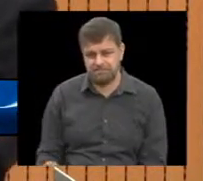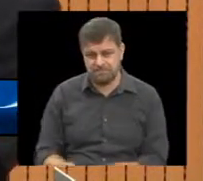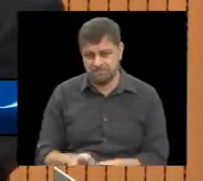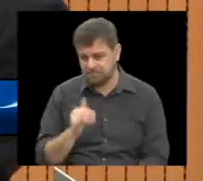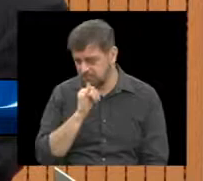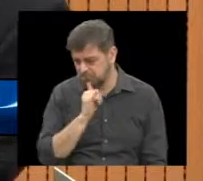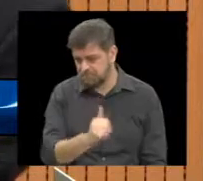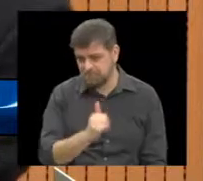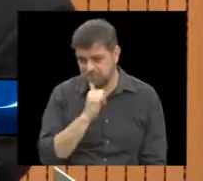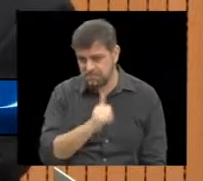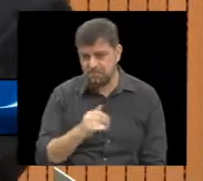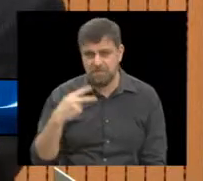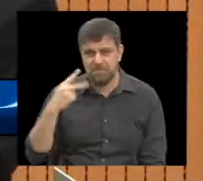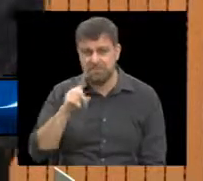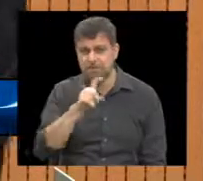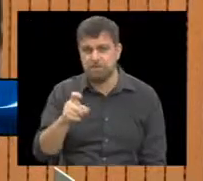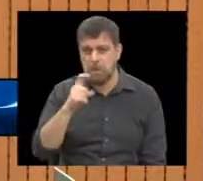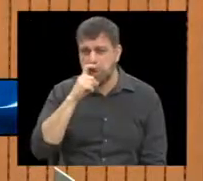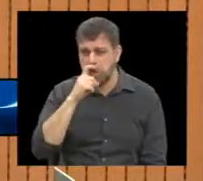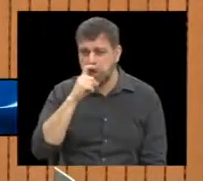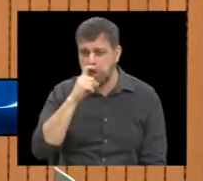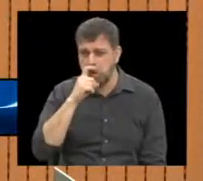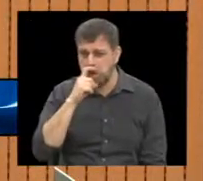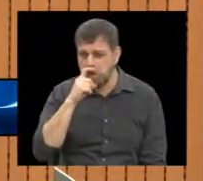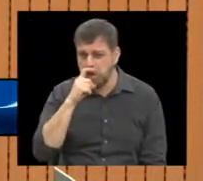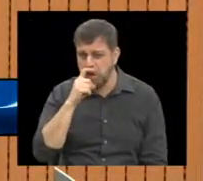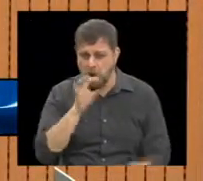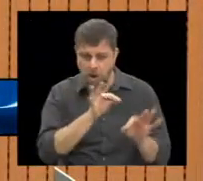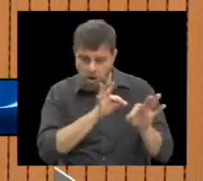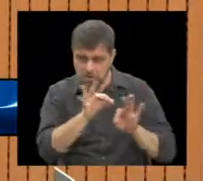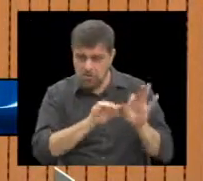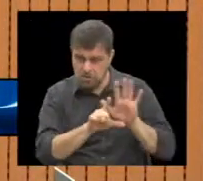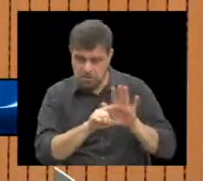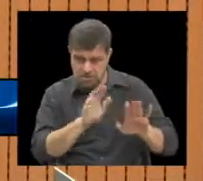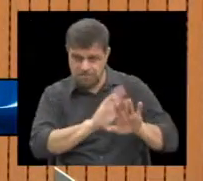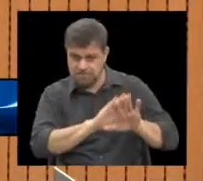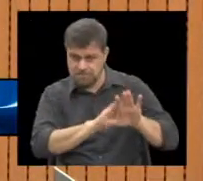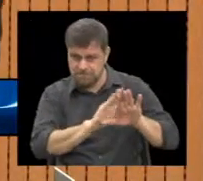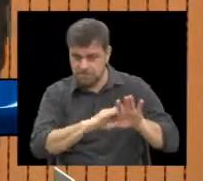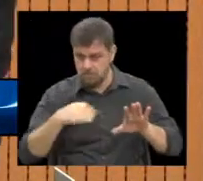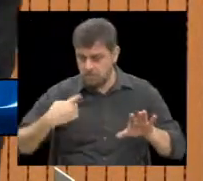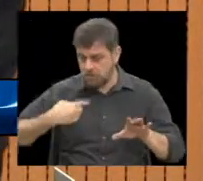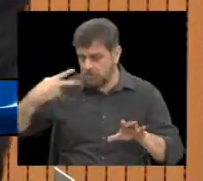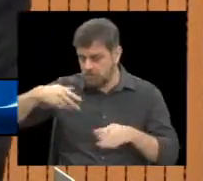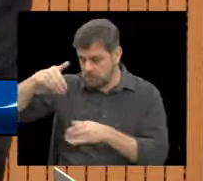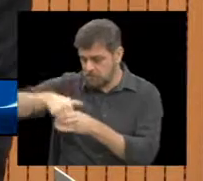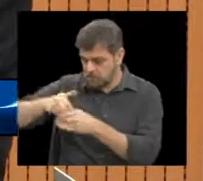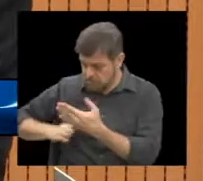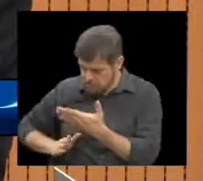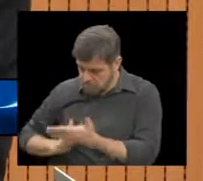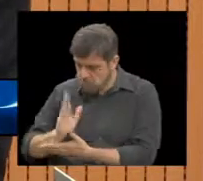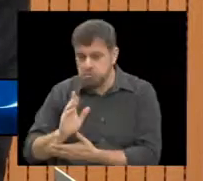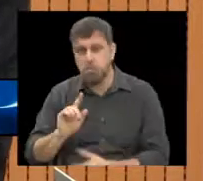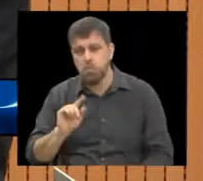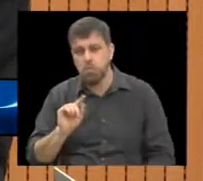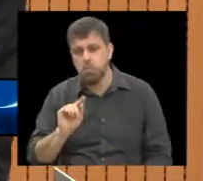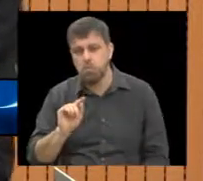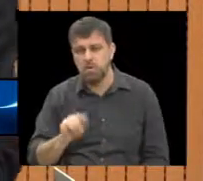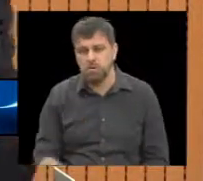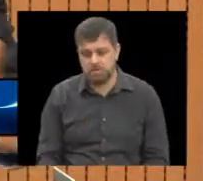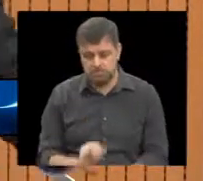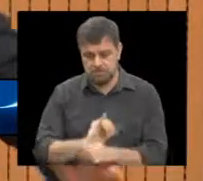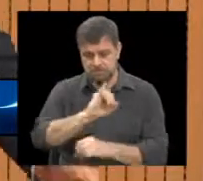o vereador zé carlos ele tem um projeto nessa casa que foi aprovado nesta casa onde na